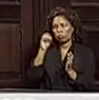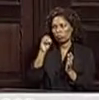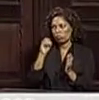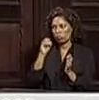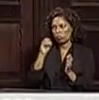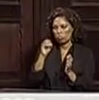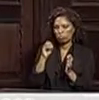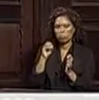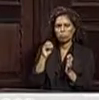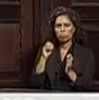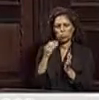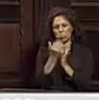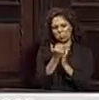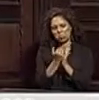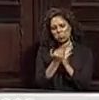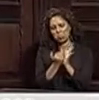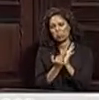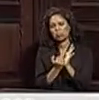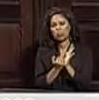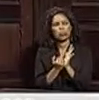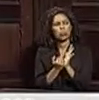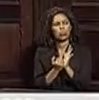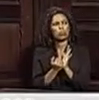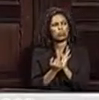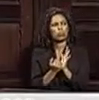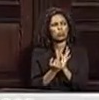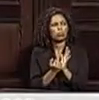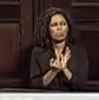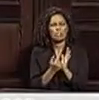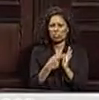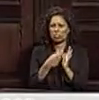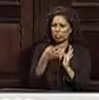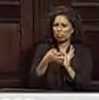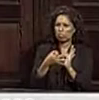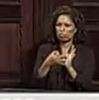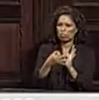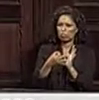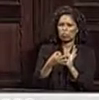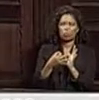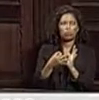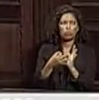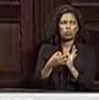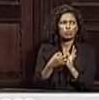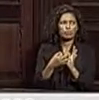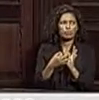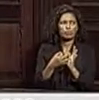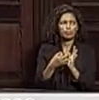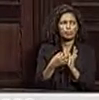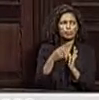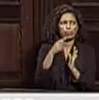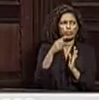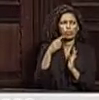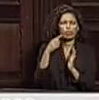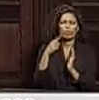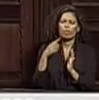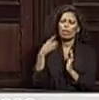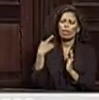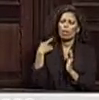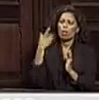de dizer que sou contra. Sou contra, primeiro, porque acho que não nos